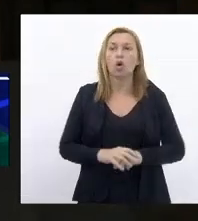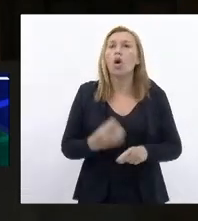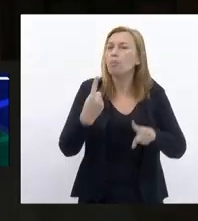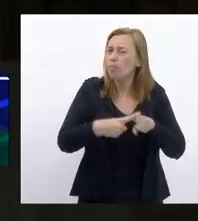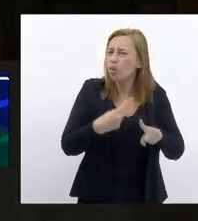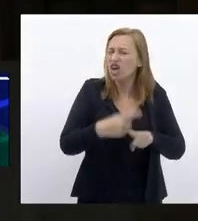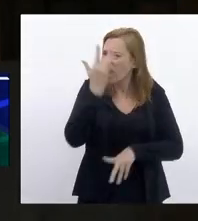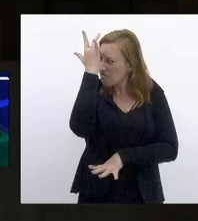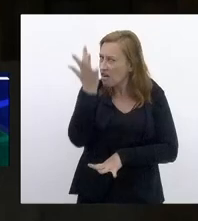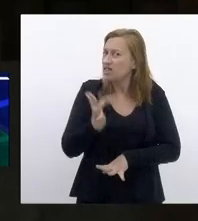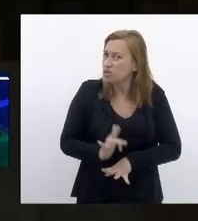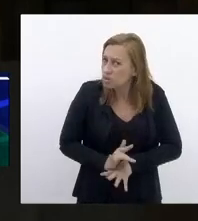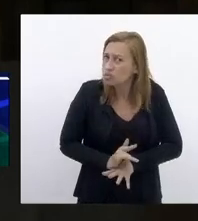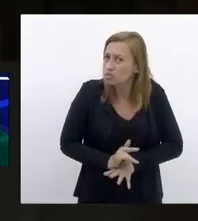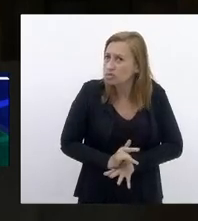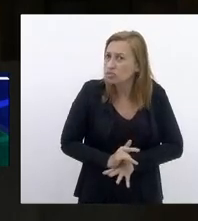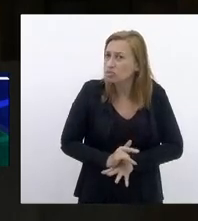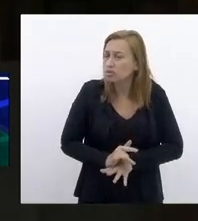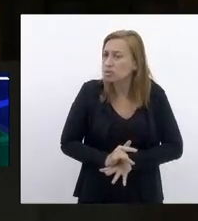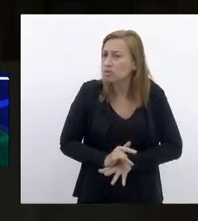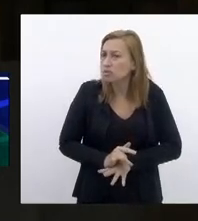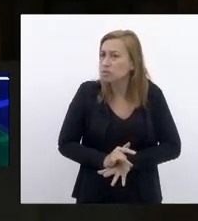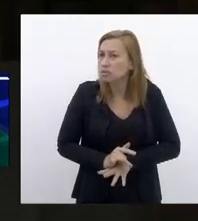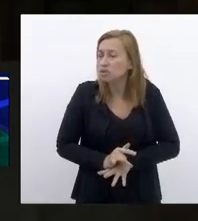é muito fácil tacar pedra